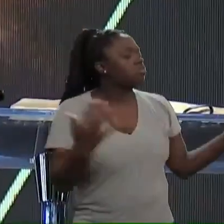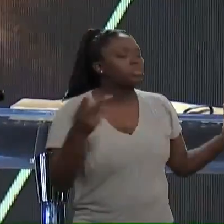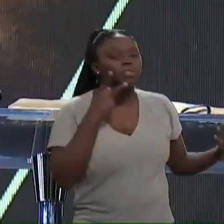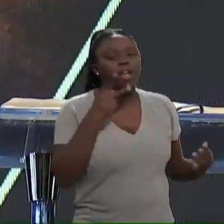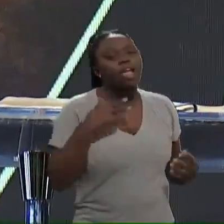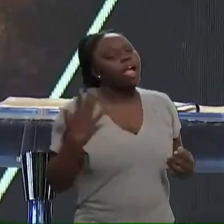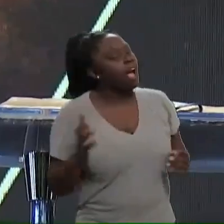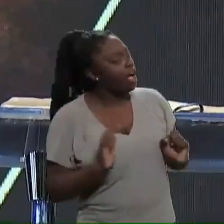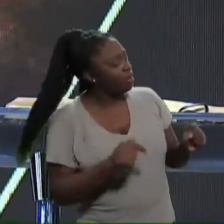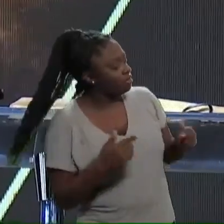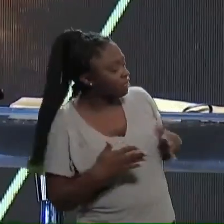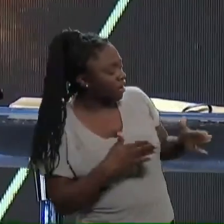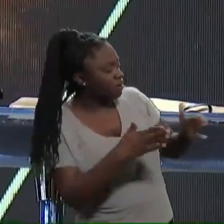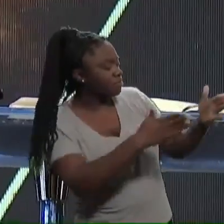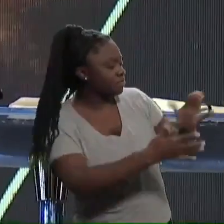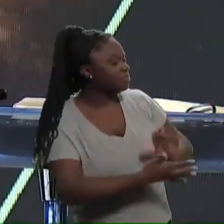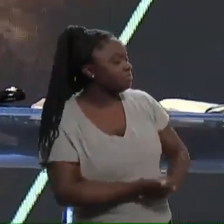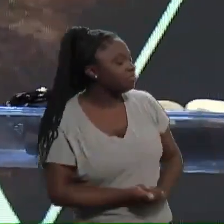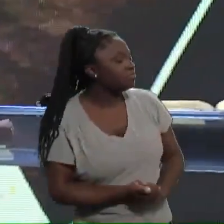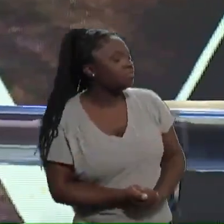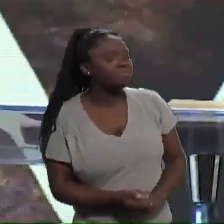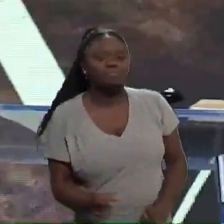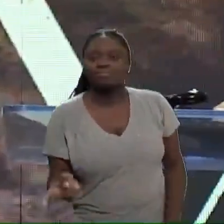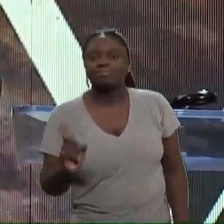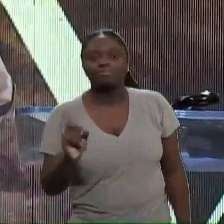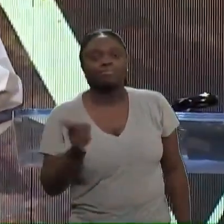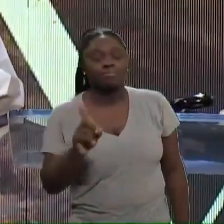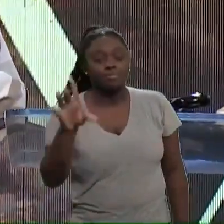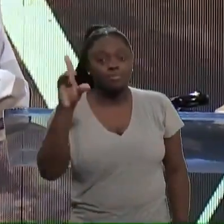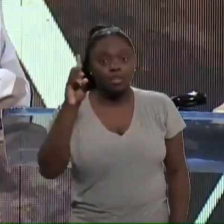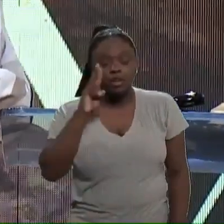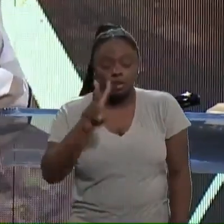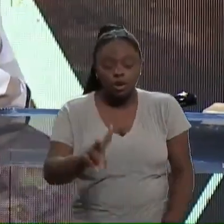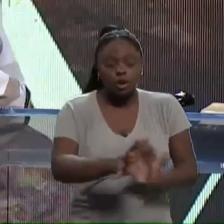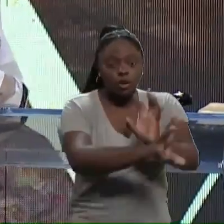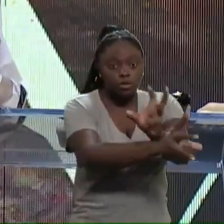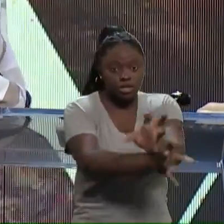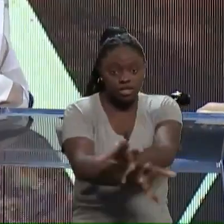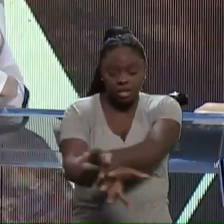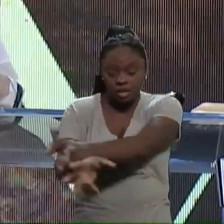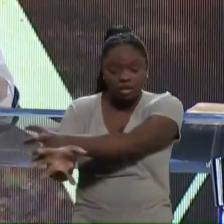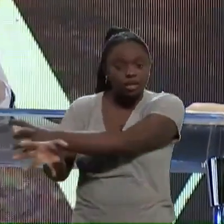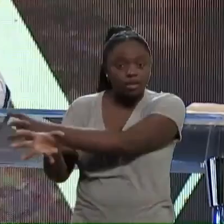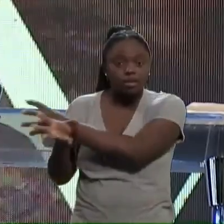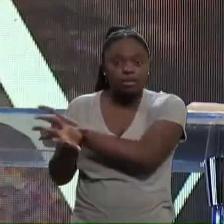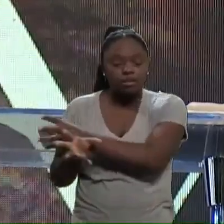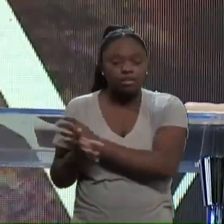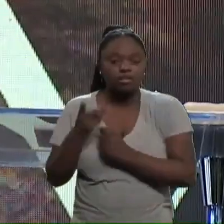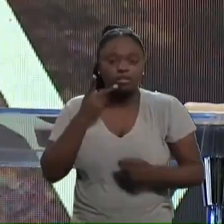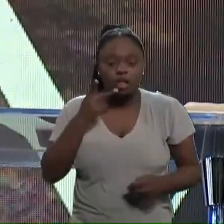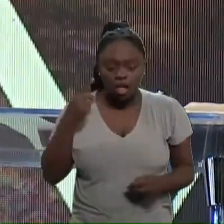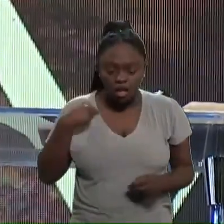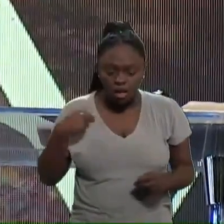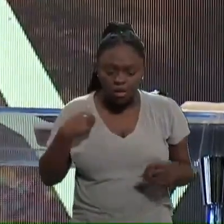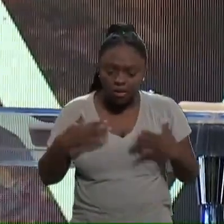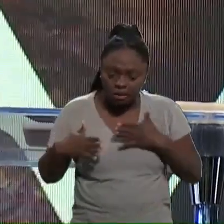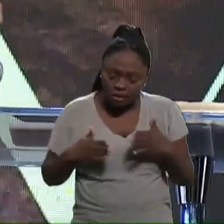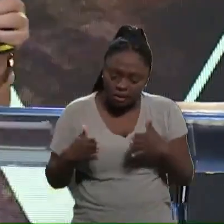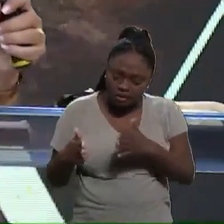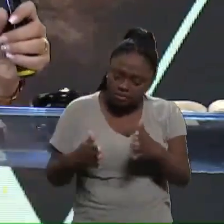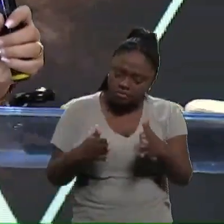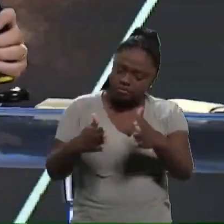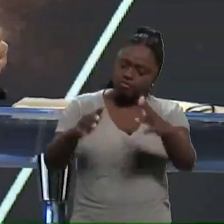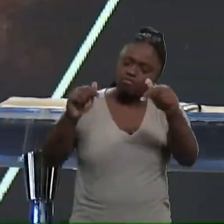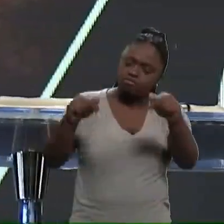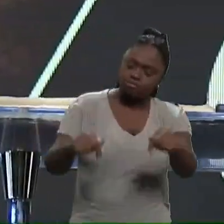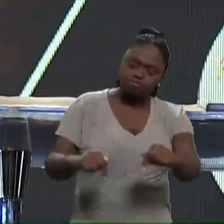fazer um caminho aqui. Deus está olhando o deserto e Ele está dizendo: eu vou fazer um caminho no que